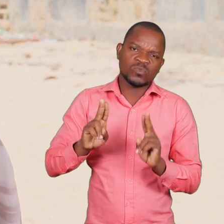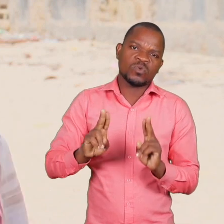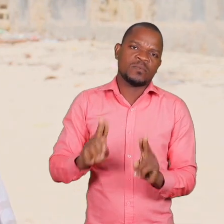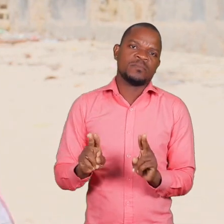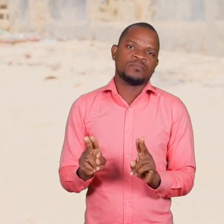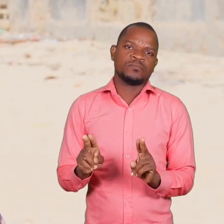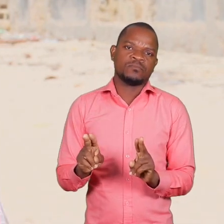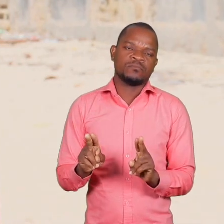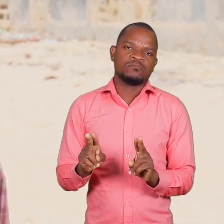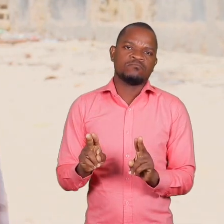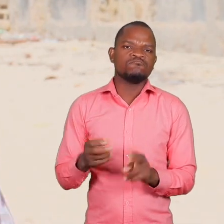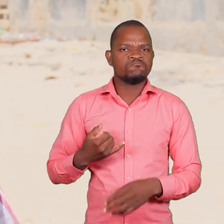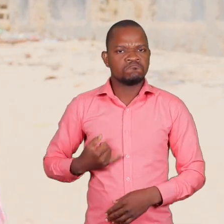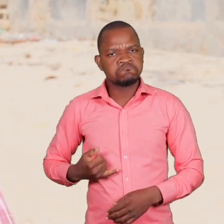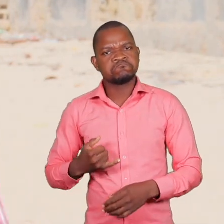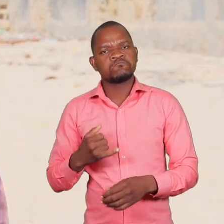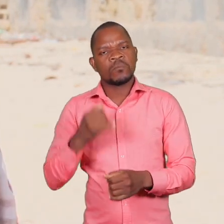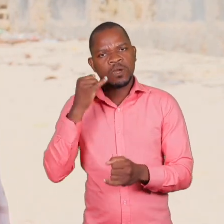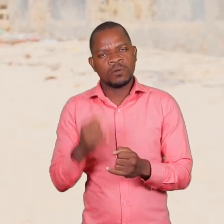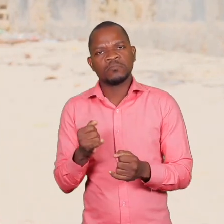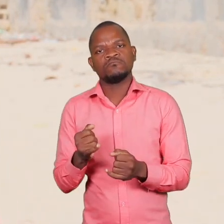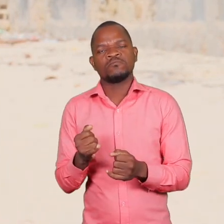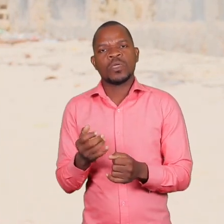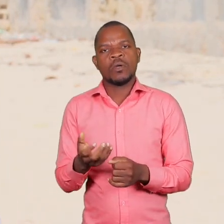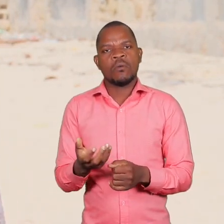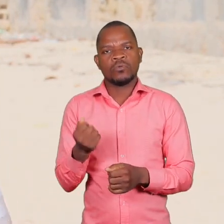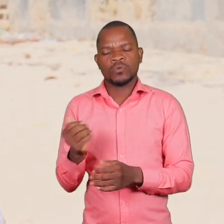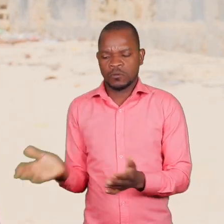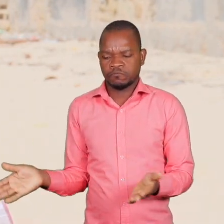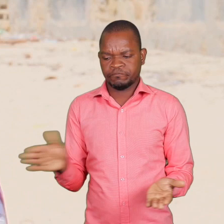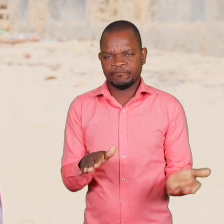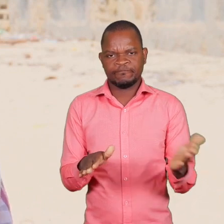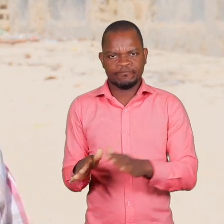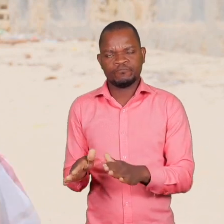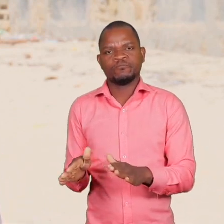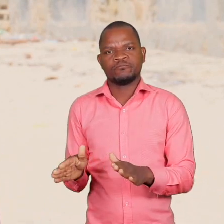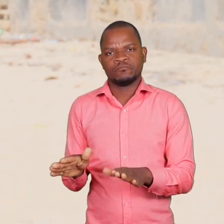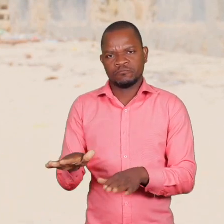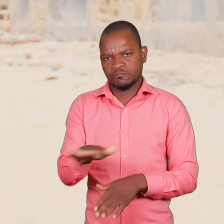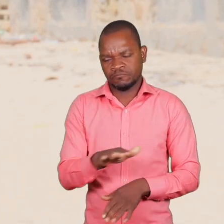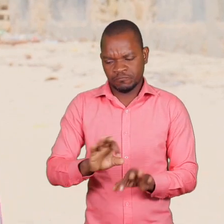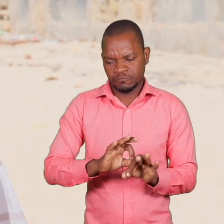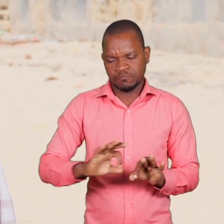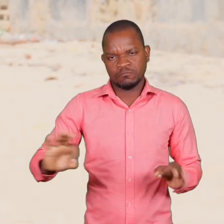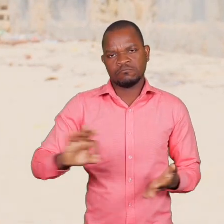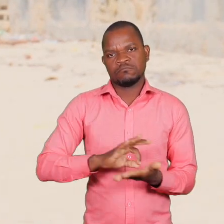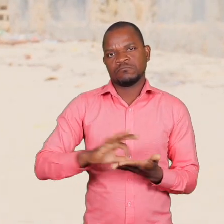ou 1,5 metro, fazer a necessidade e depois de acabarem de fazer a necessidade,